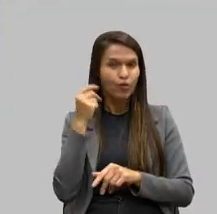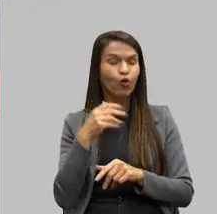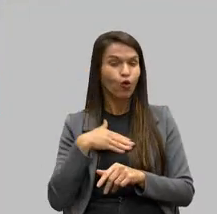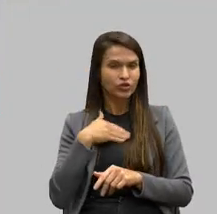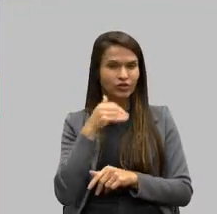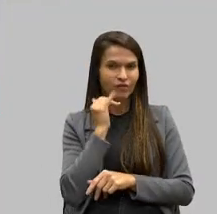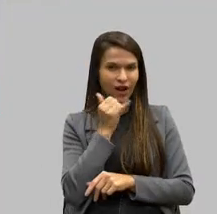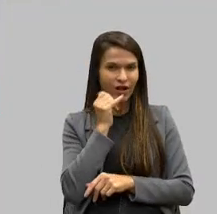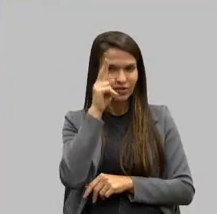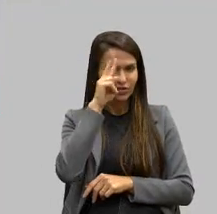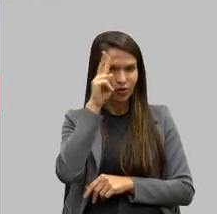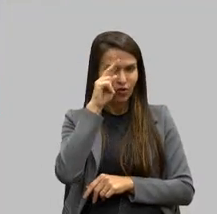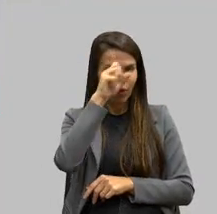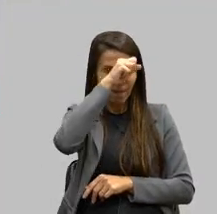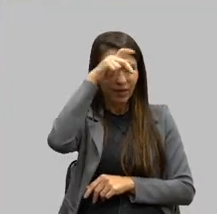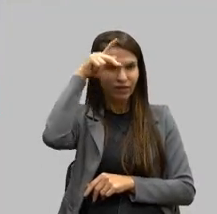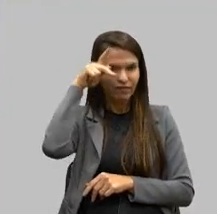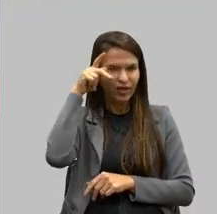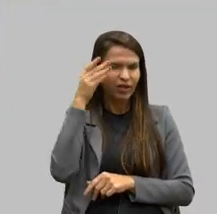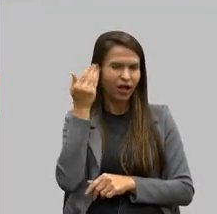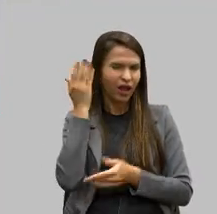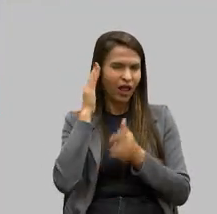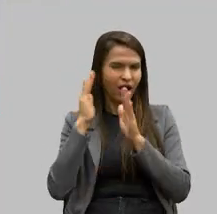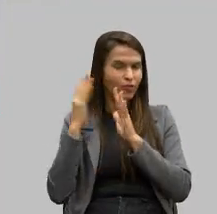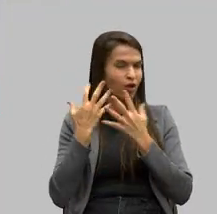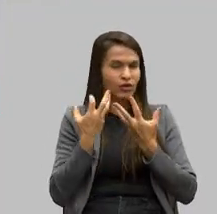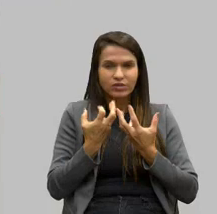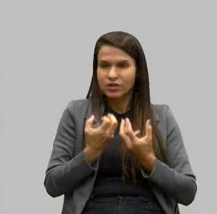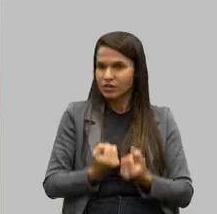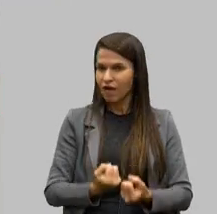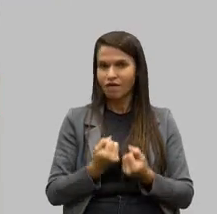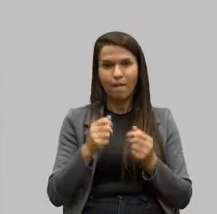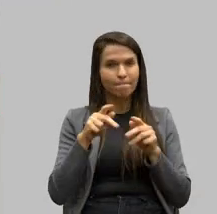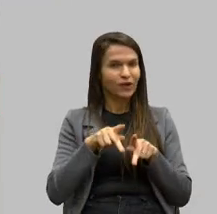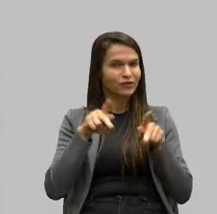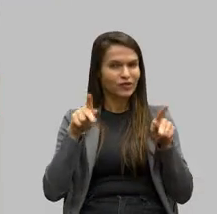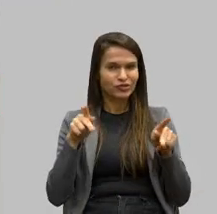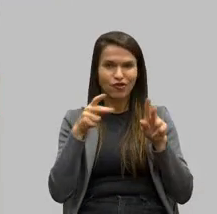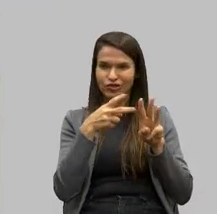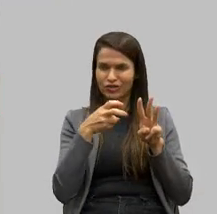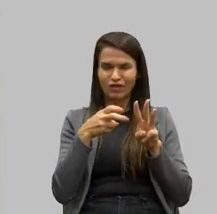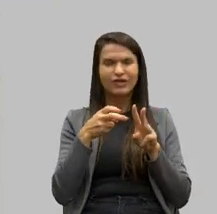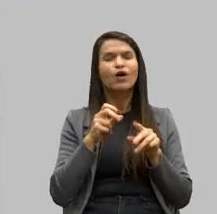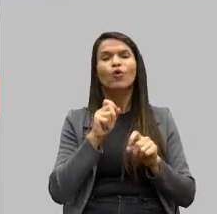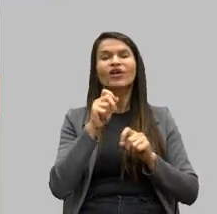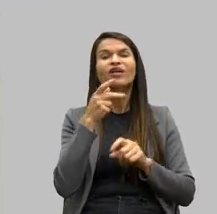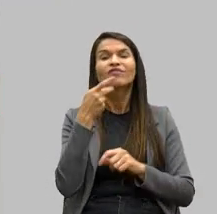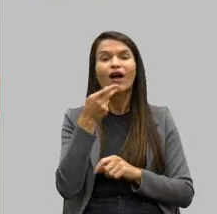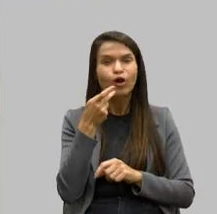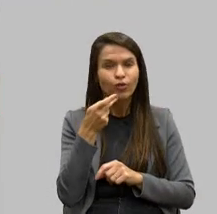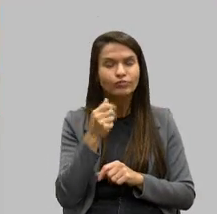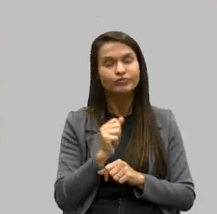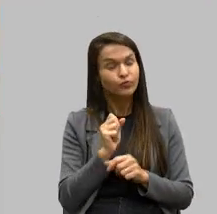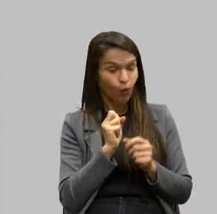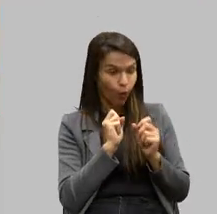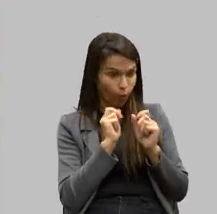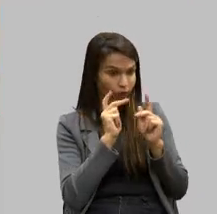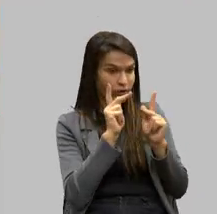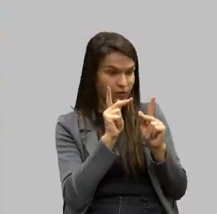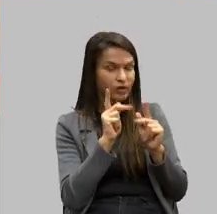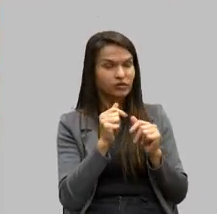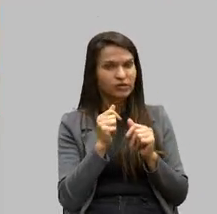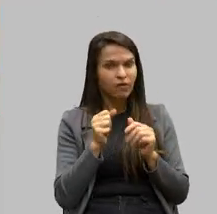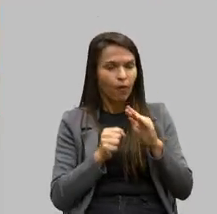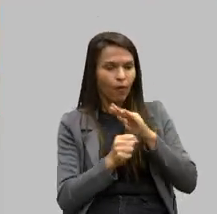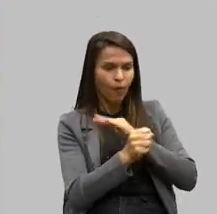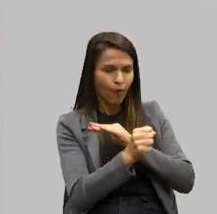o prefeito da ocasião não aceitava professor indígena. Sabe o ele disse? Tudo bem, vocês vão pôr os professores